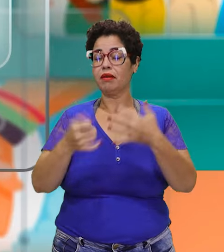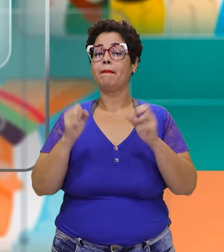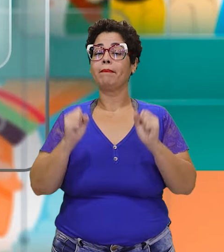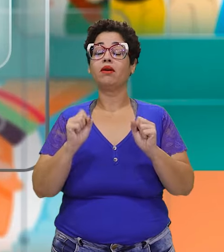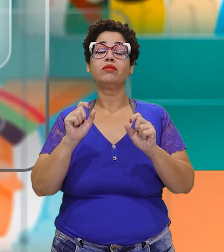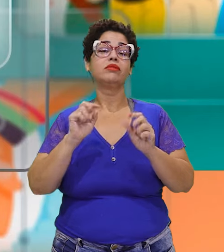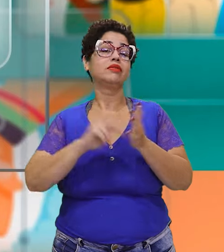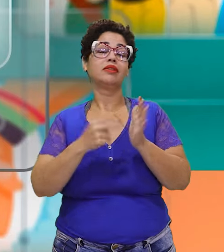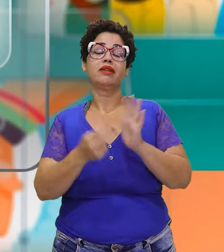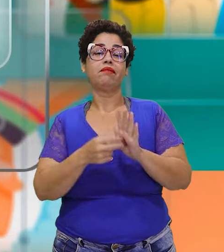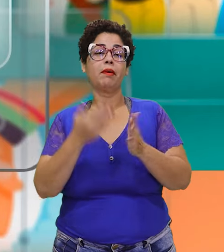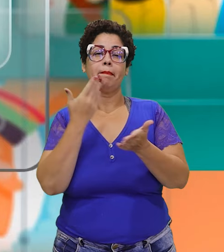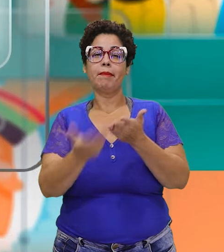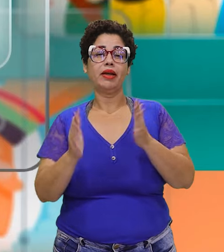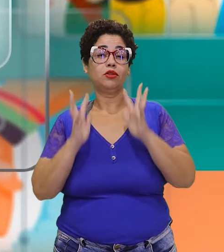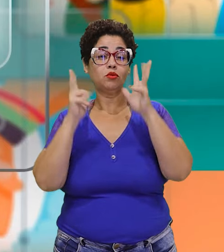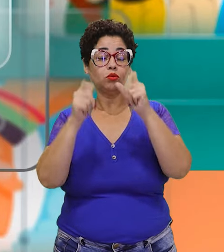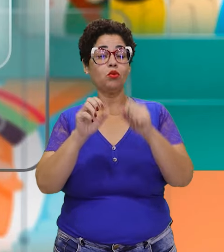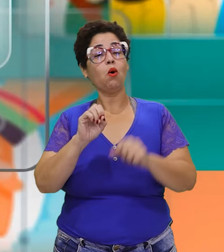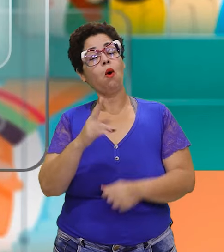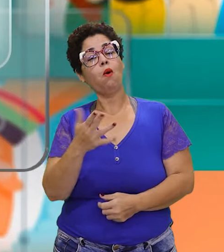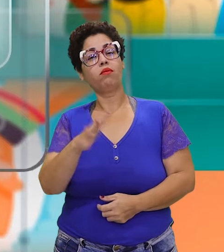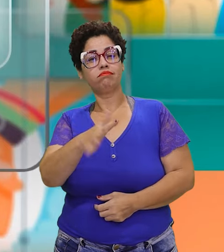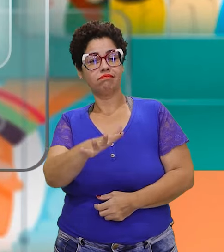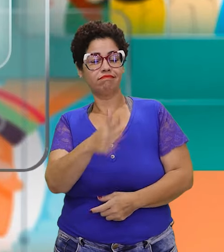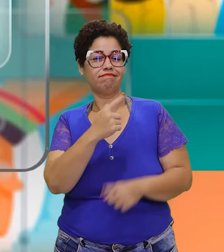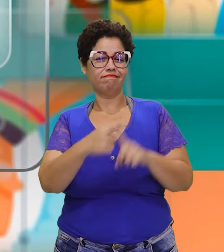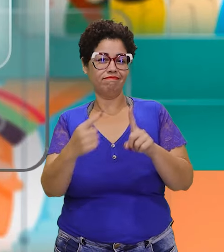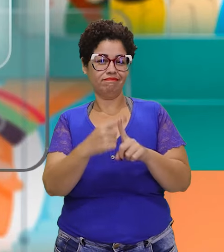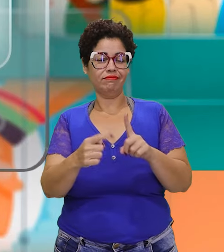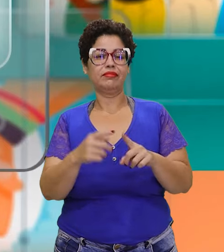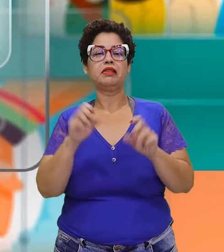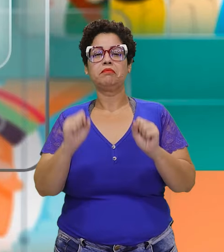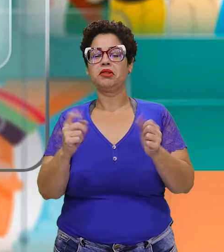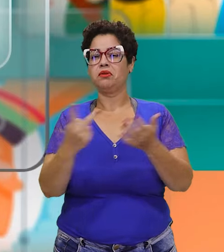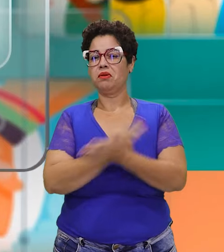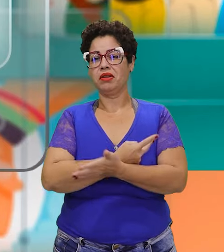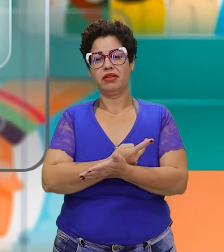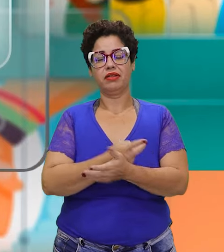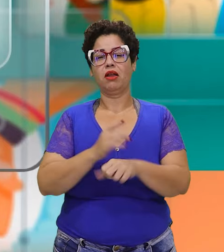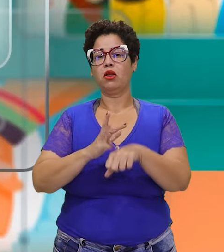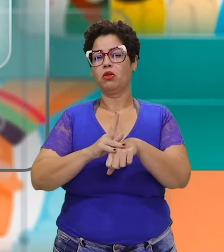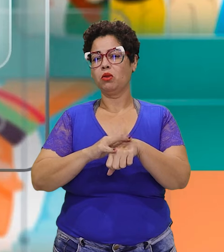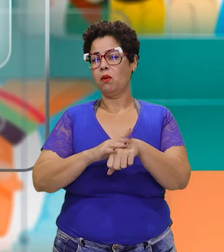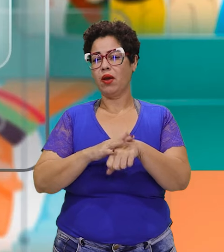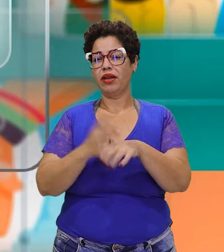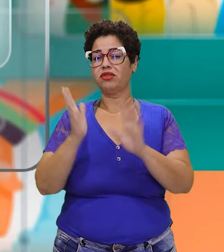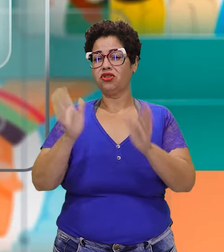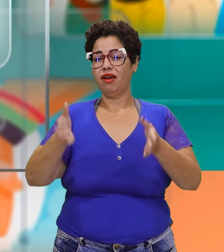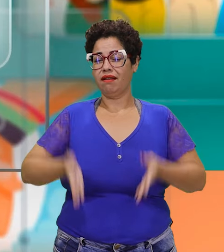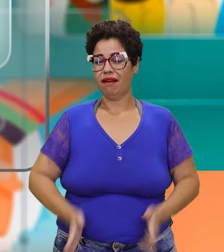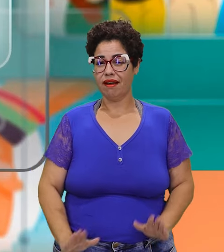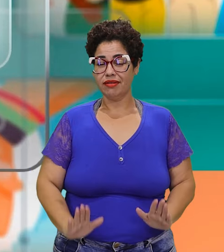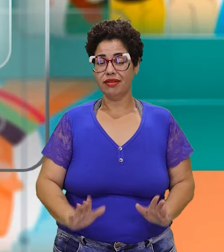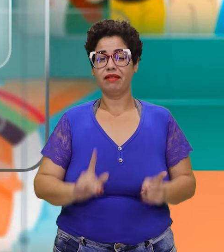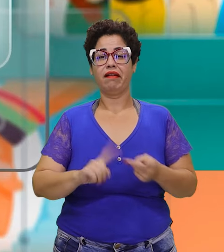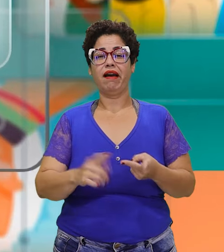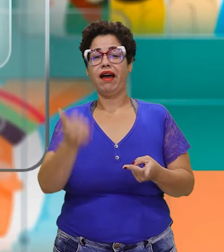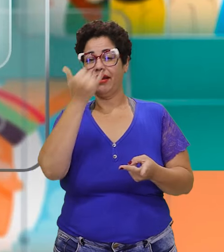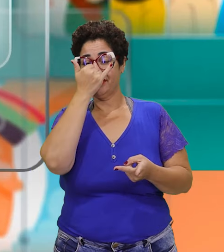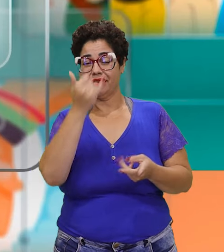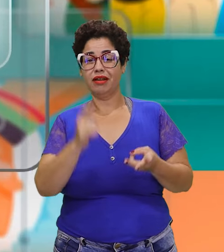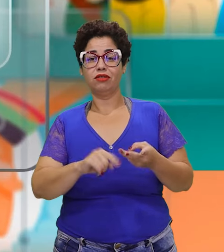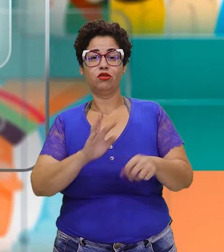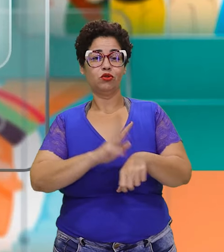perda total ou parcial da visão. As causas são variadas, incluindo doenças congênitas,